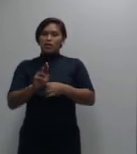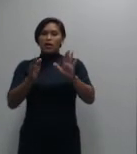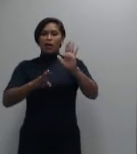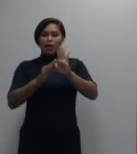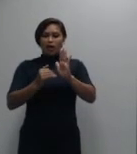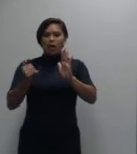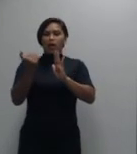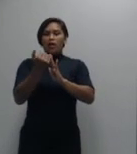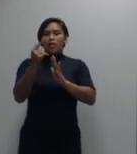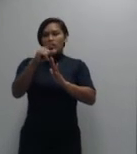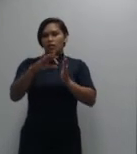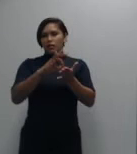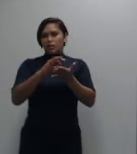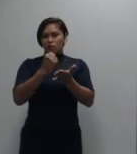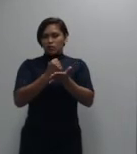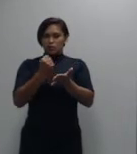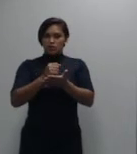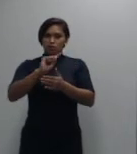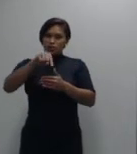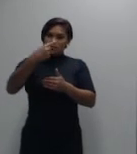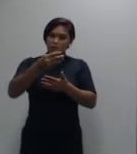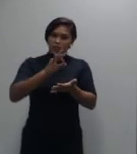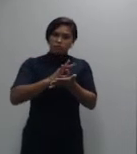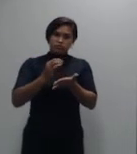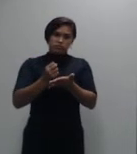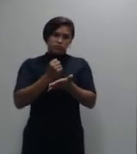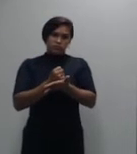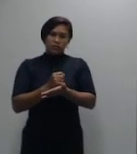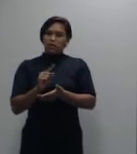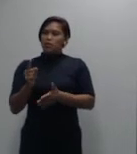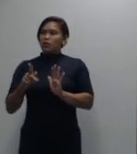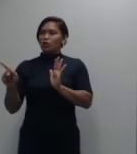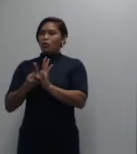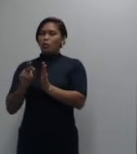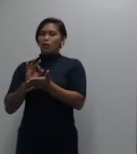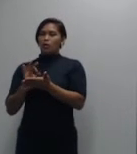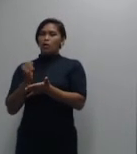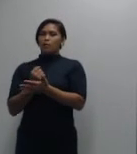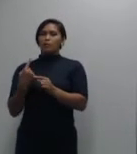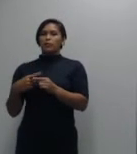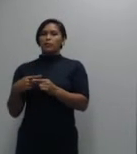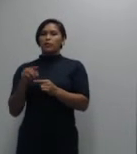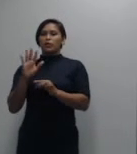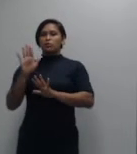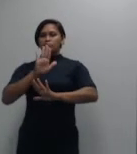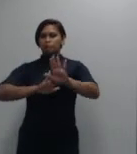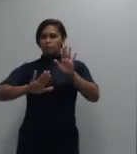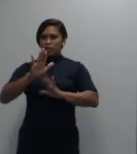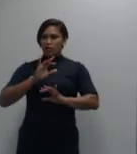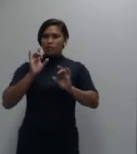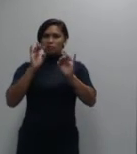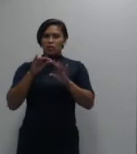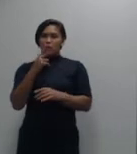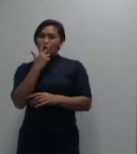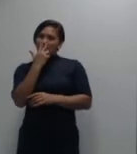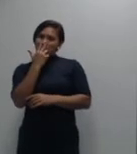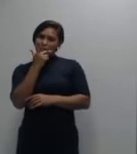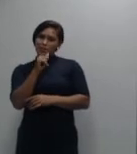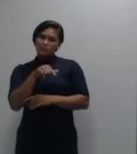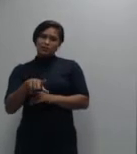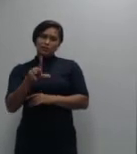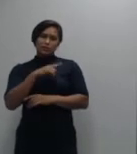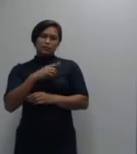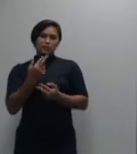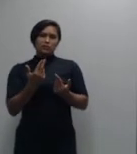em Thor e não encontro eu tive essa cautela também porque me pareceu que essa